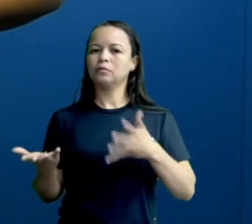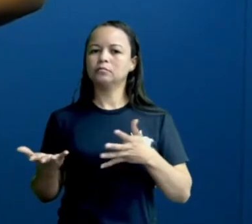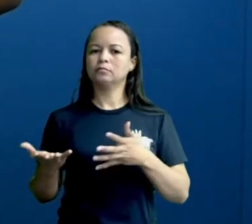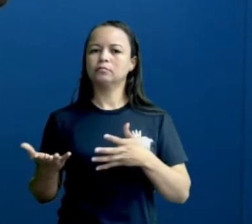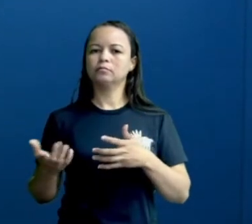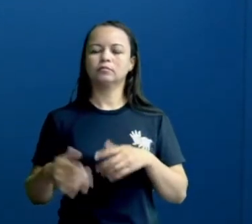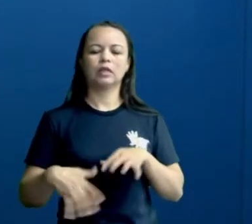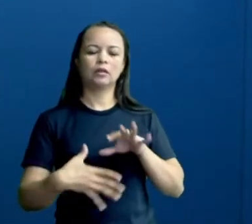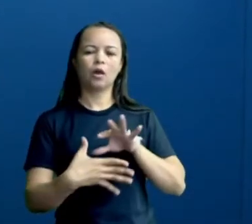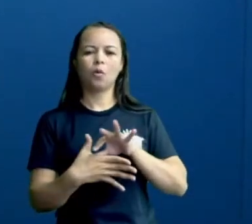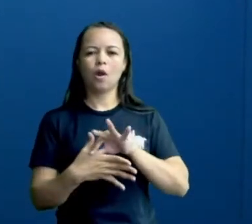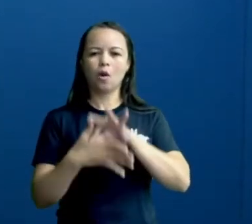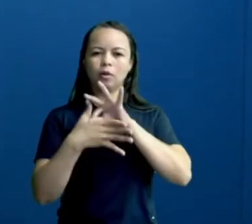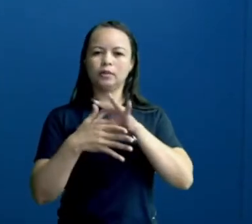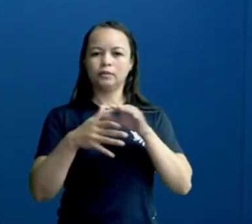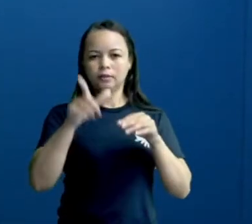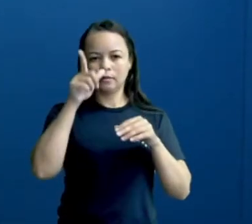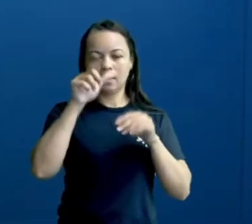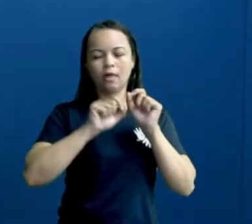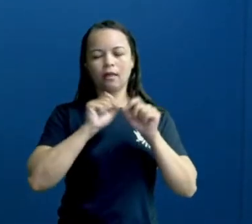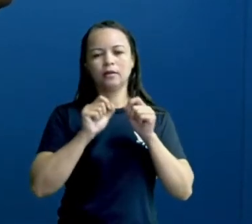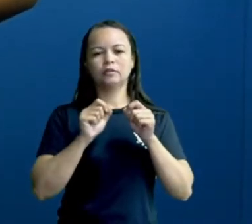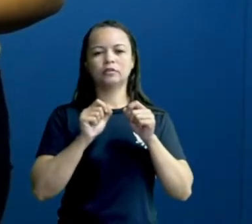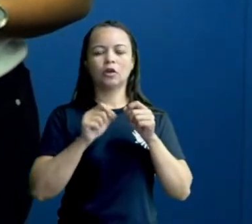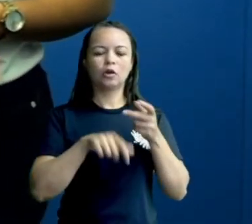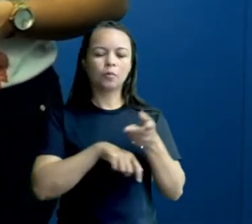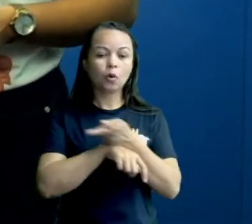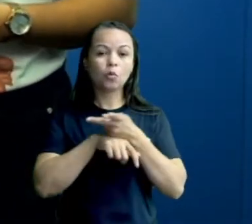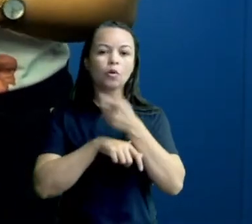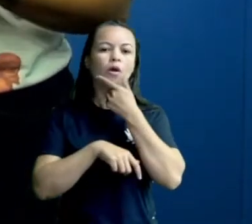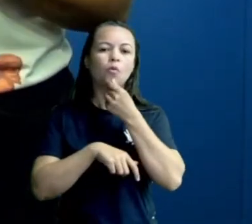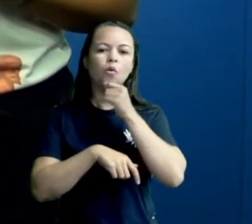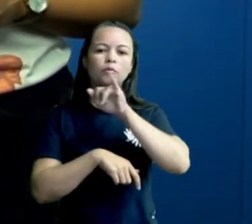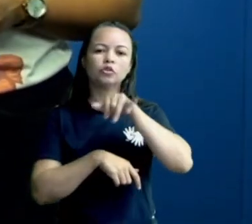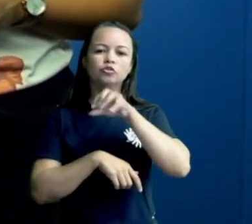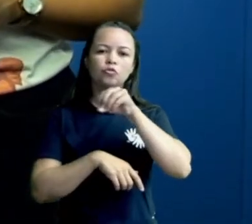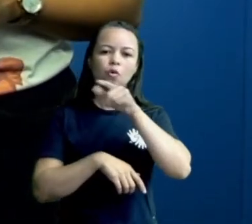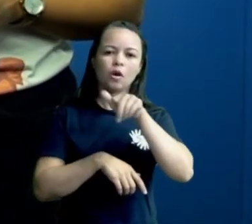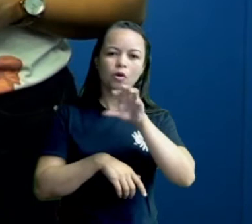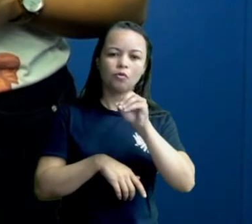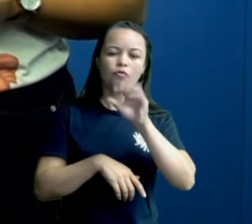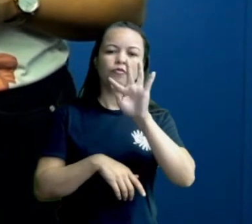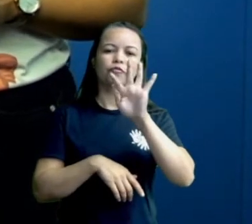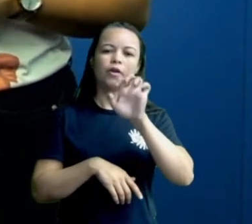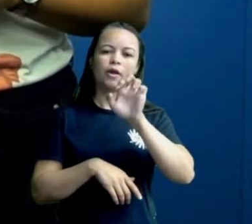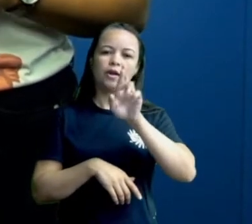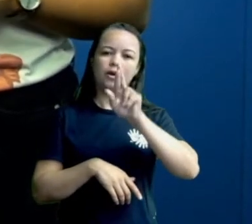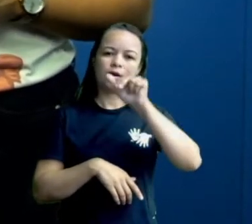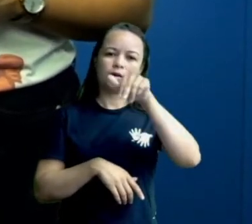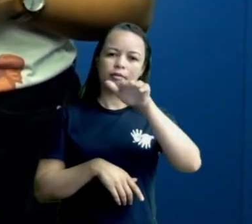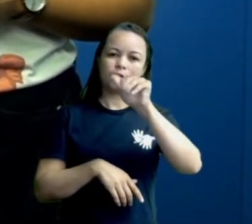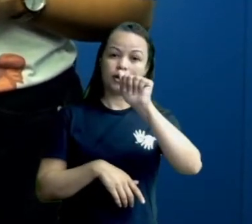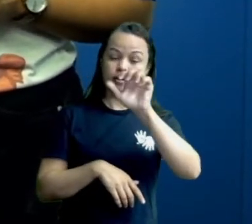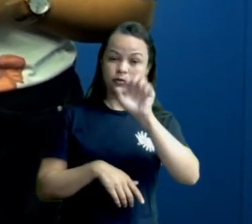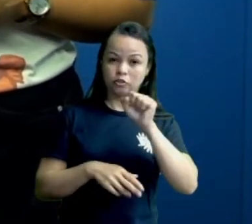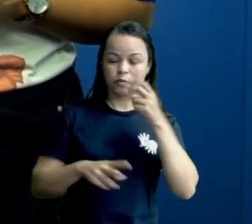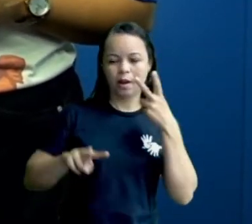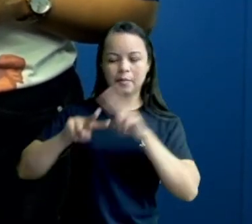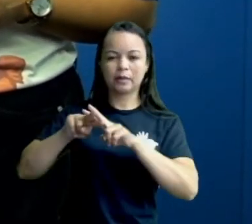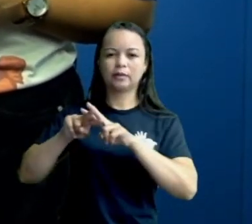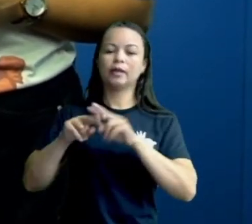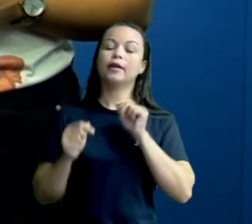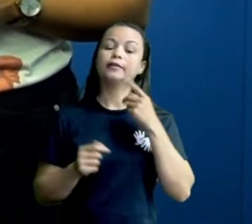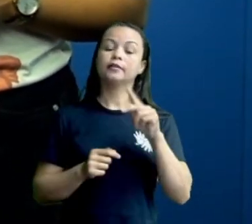dele. Então, os holandeses eles resolveram ir atrás de João Fernandes Vieira para poder prendê-lo. E aí, João Fernandes Vieira fugiu